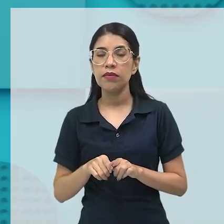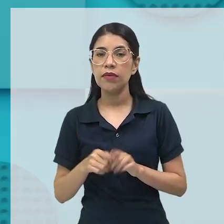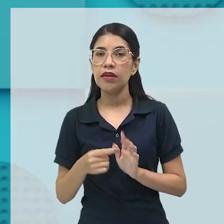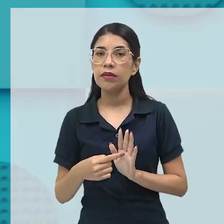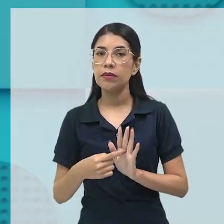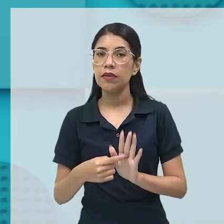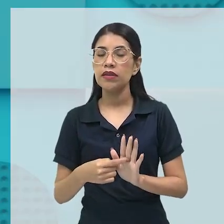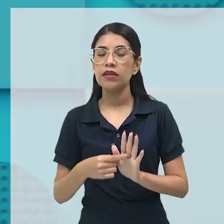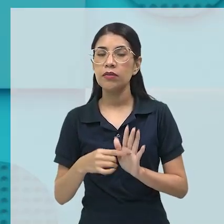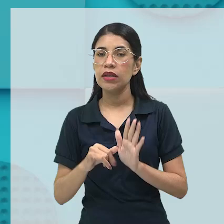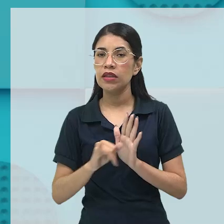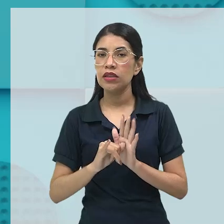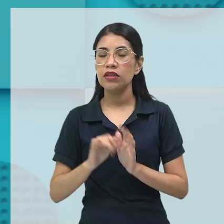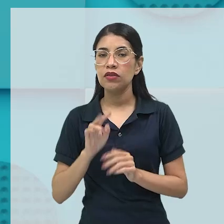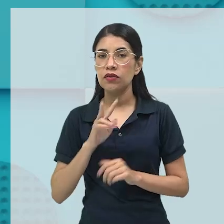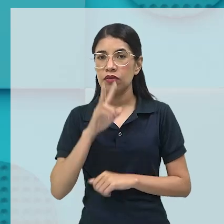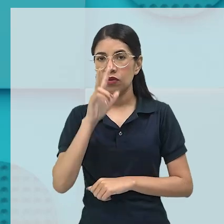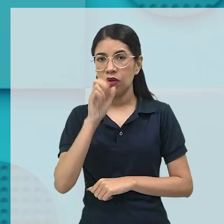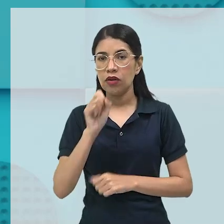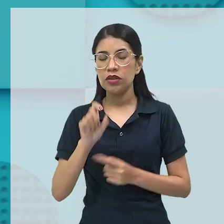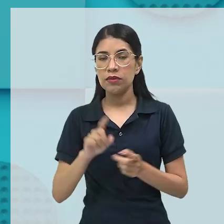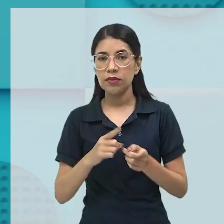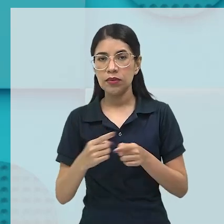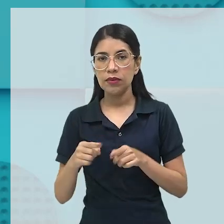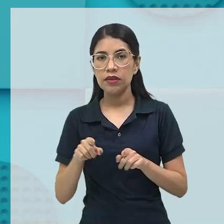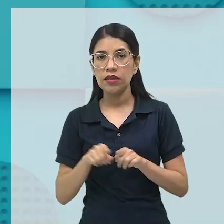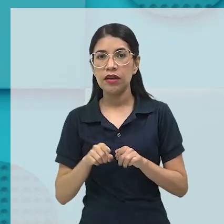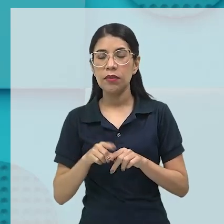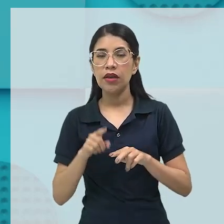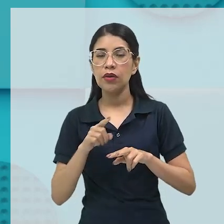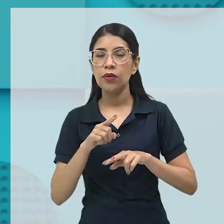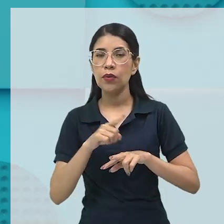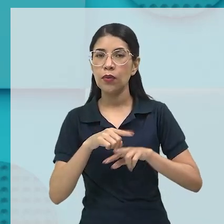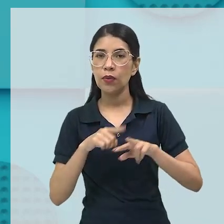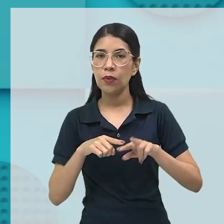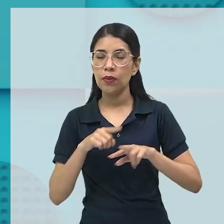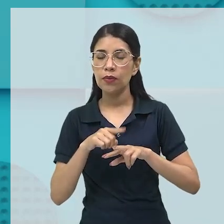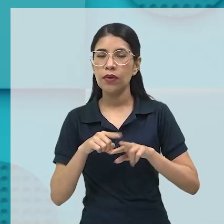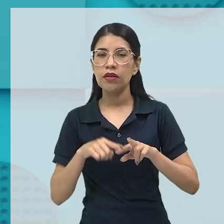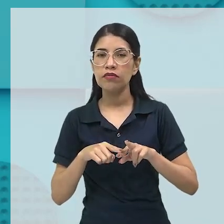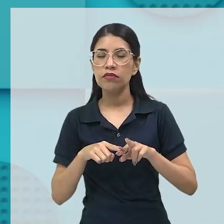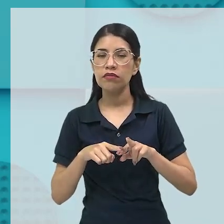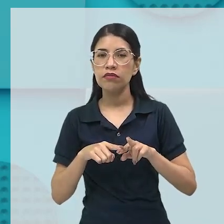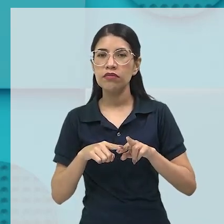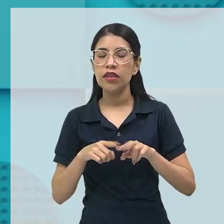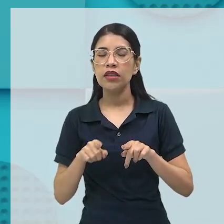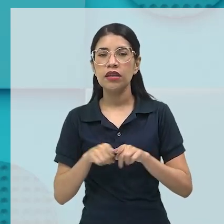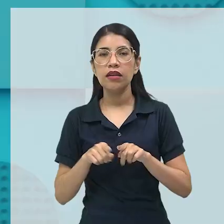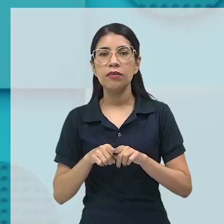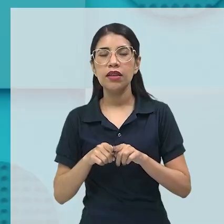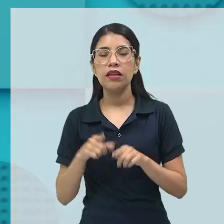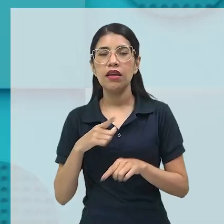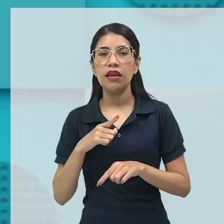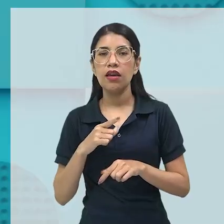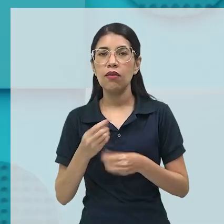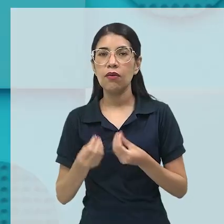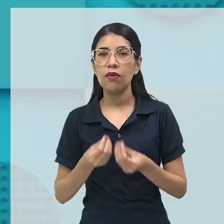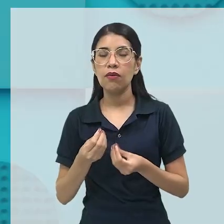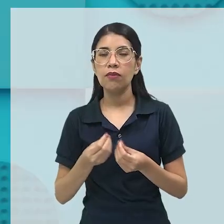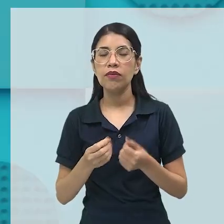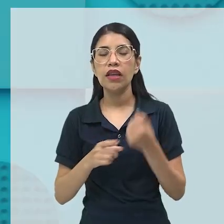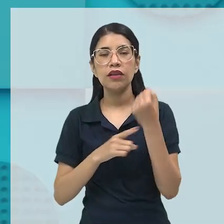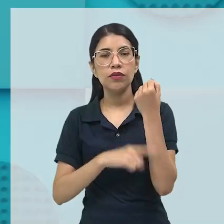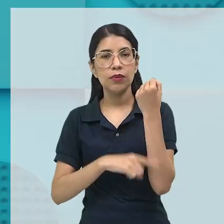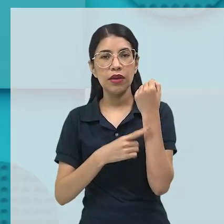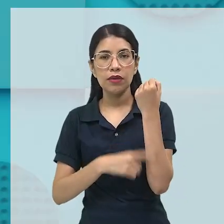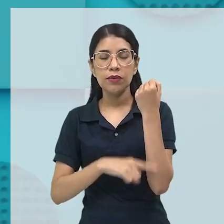Traz aí forte identidade brasileira na música. O reco-reco ele é também um instrumento de percussão, porque o seu som é emitido a partir da